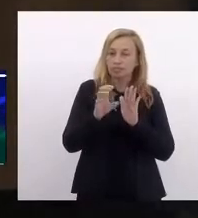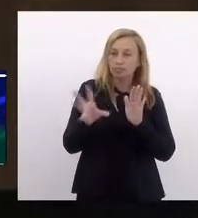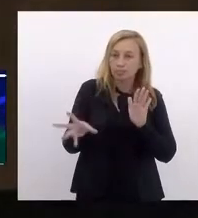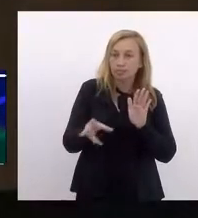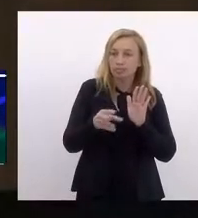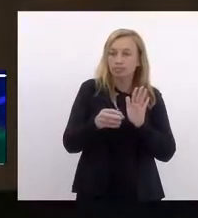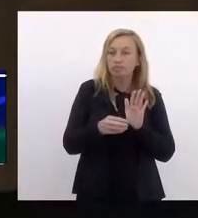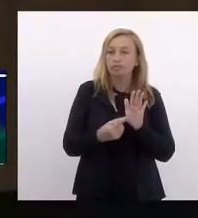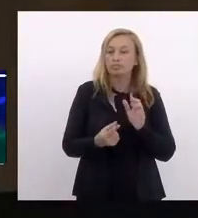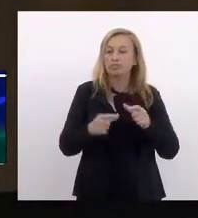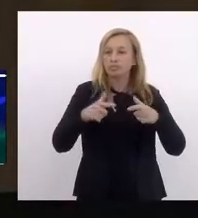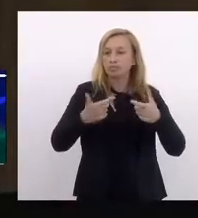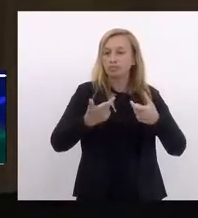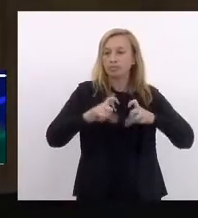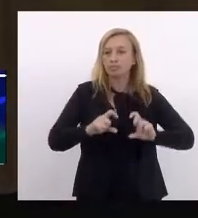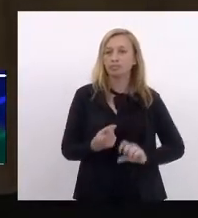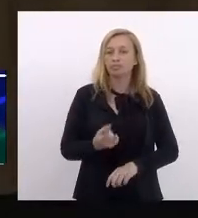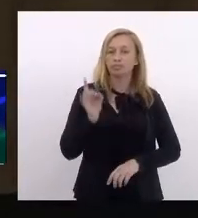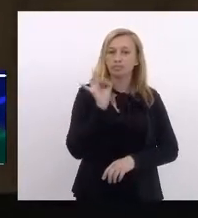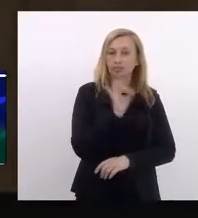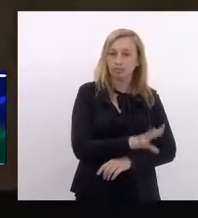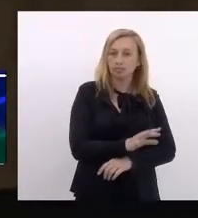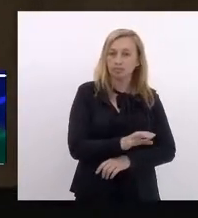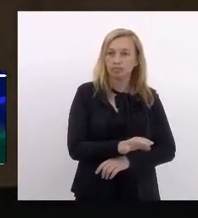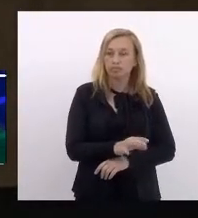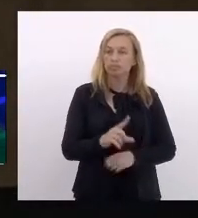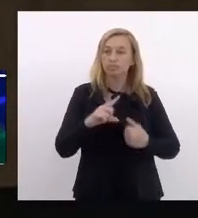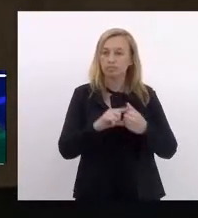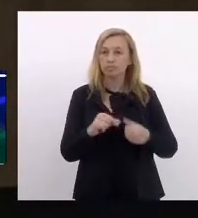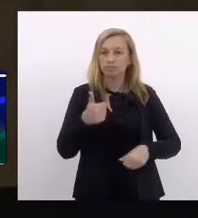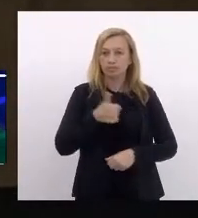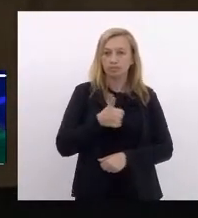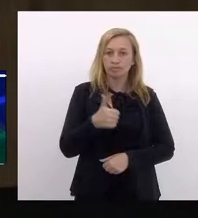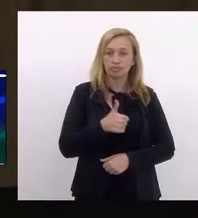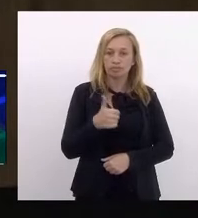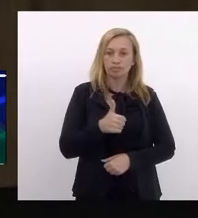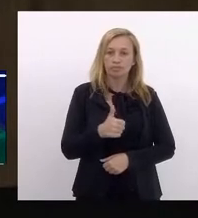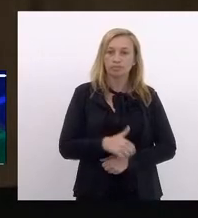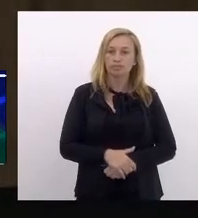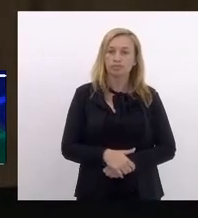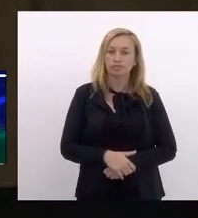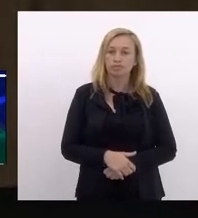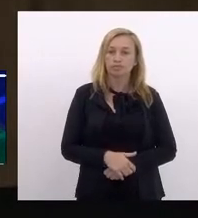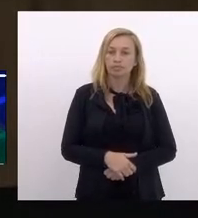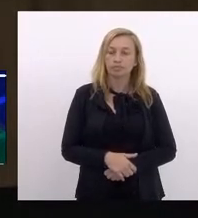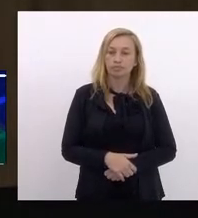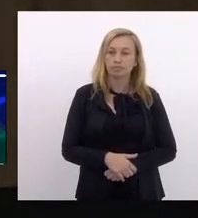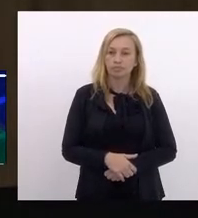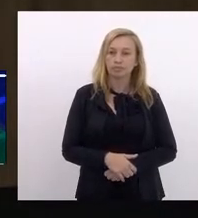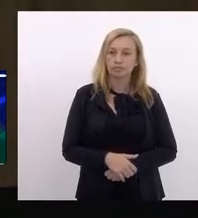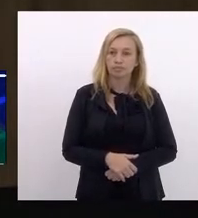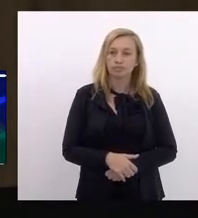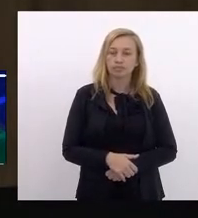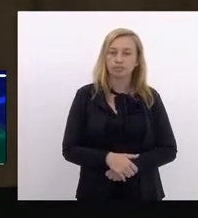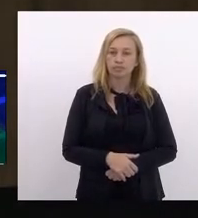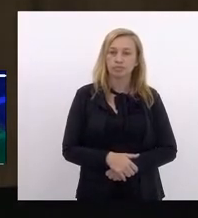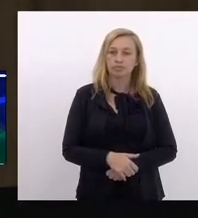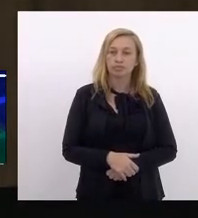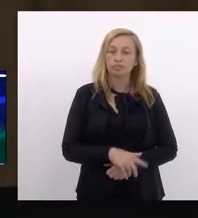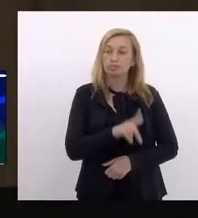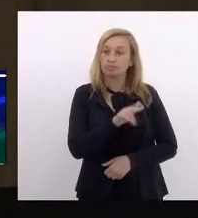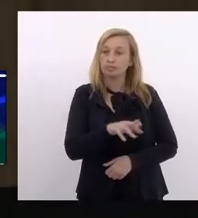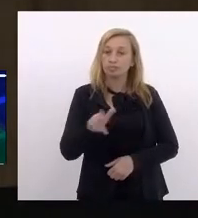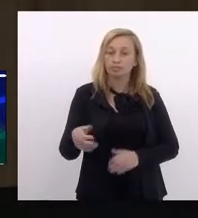um parágrafo único ao artigo 1º, dizendo o seguinte: o presente regime diferenciado